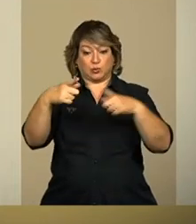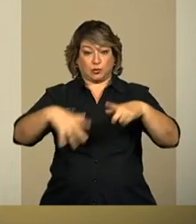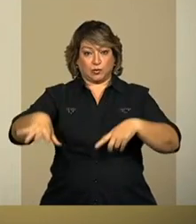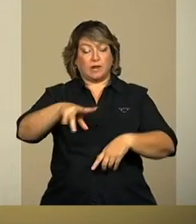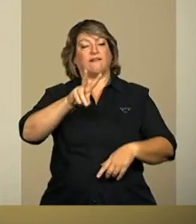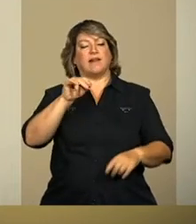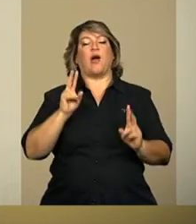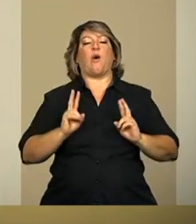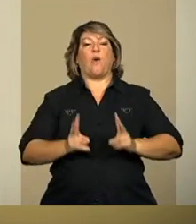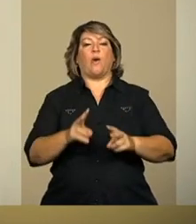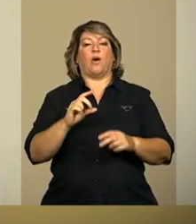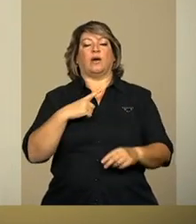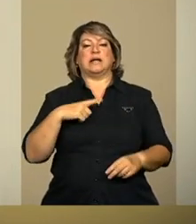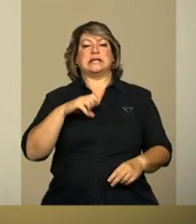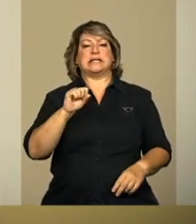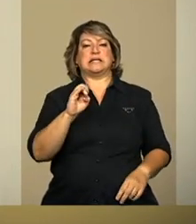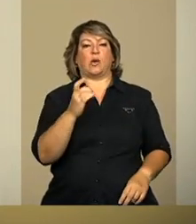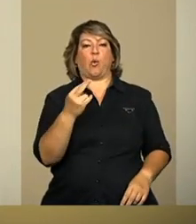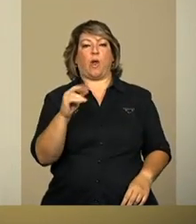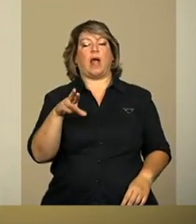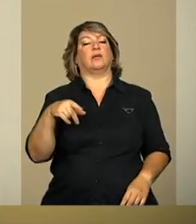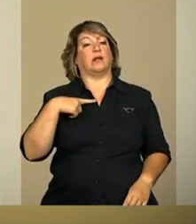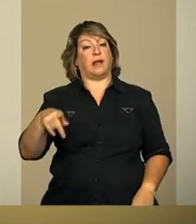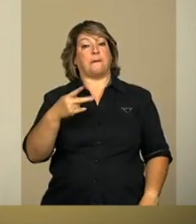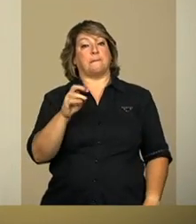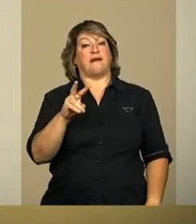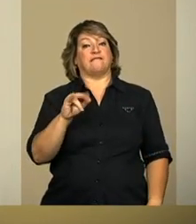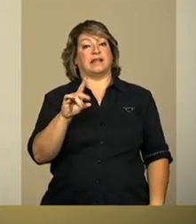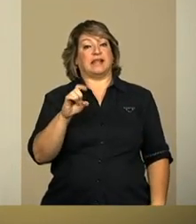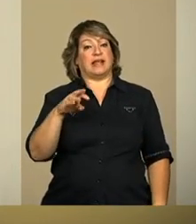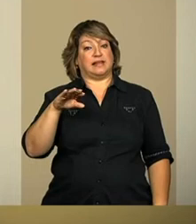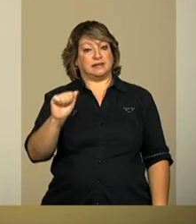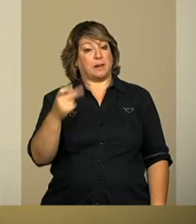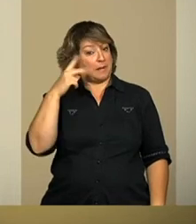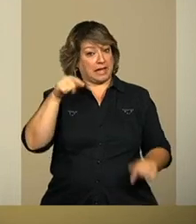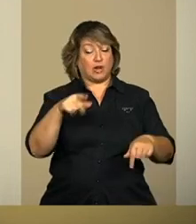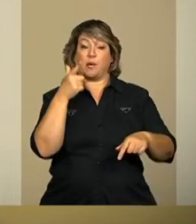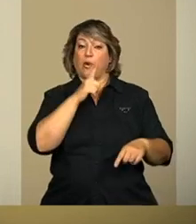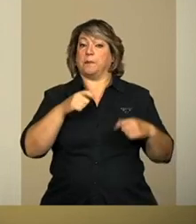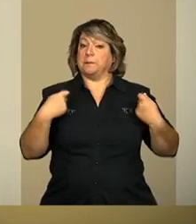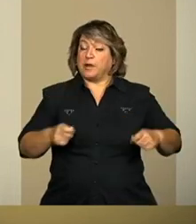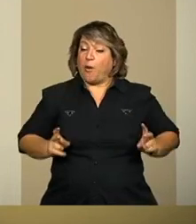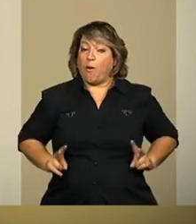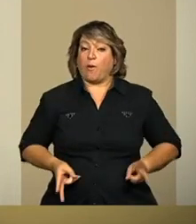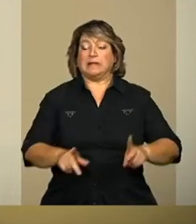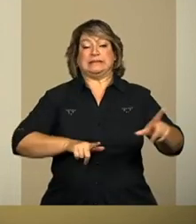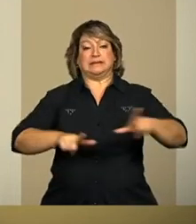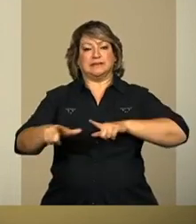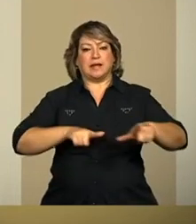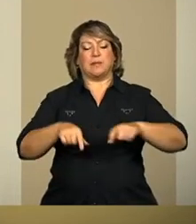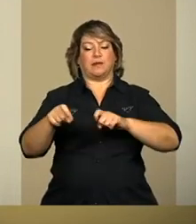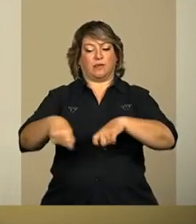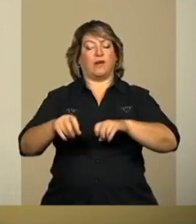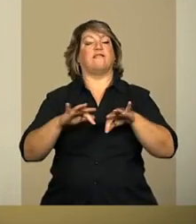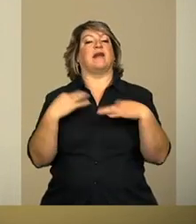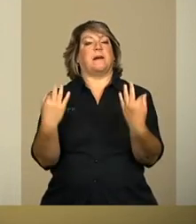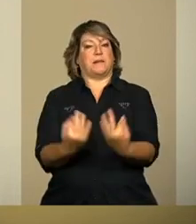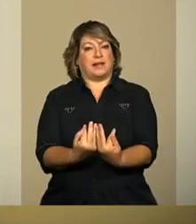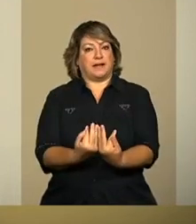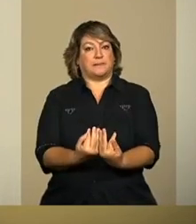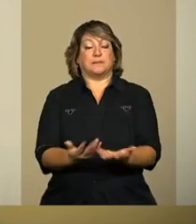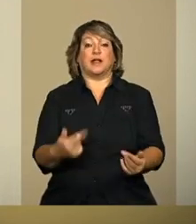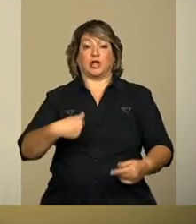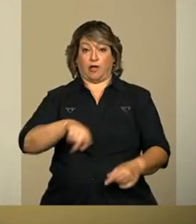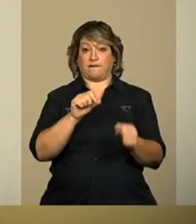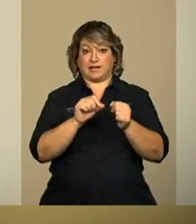segurado especial da previdência para isso ele precisa continuar trabalhando também na produção familiar nós fizemos